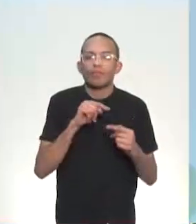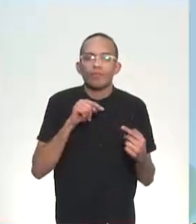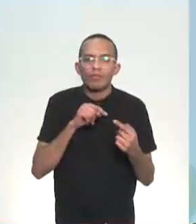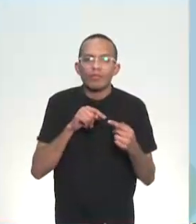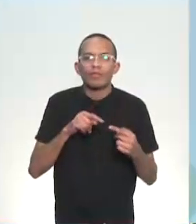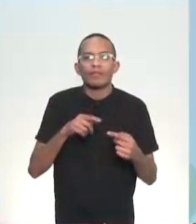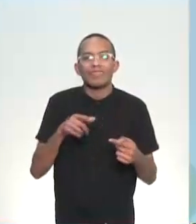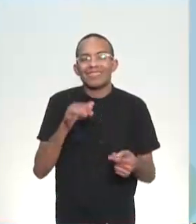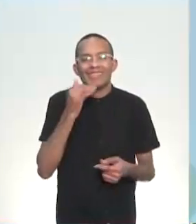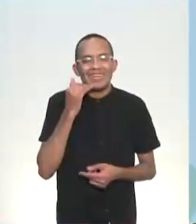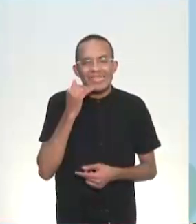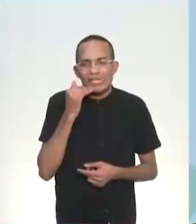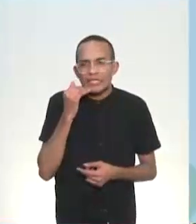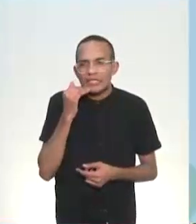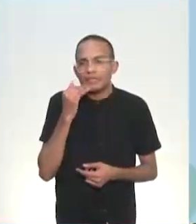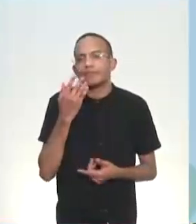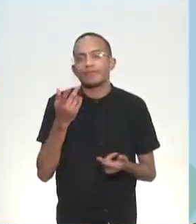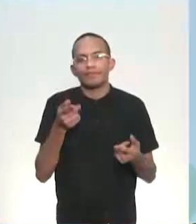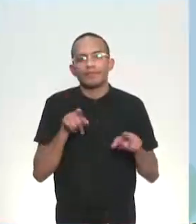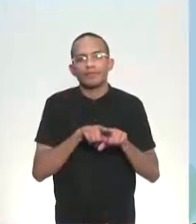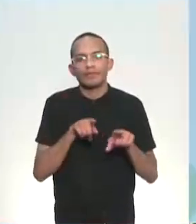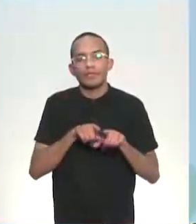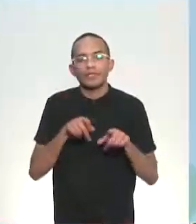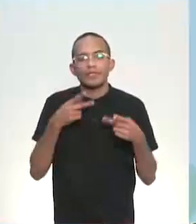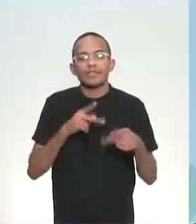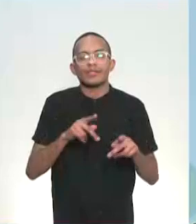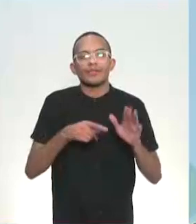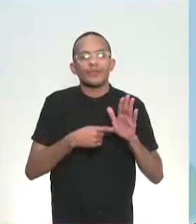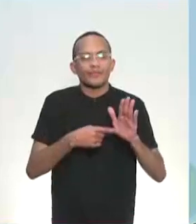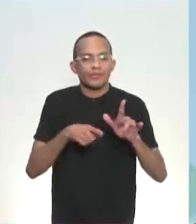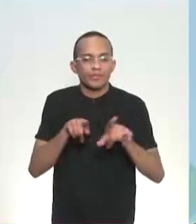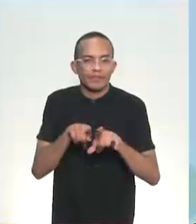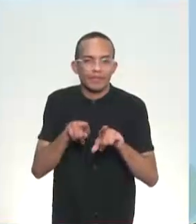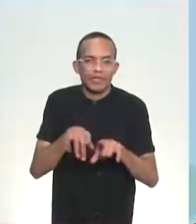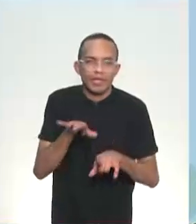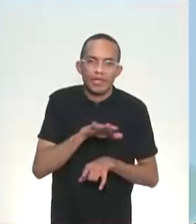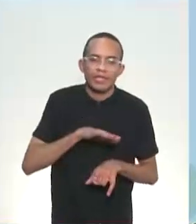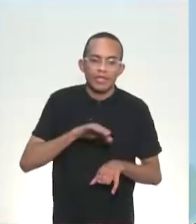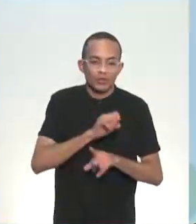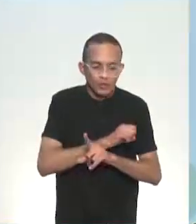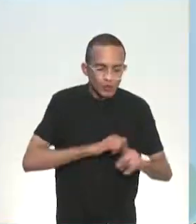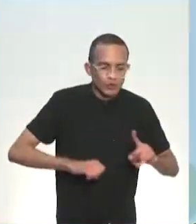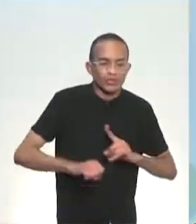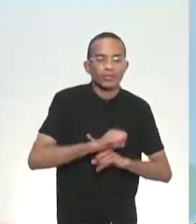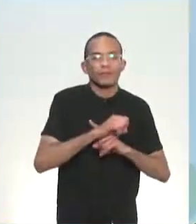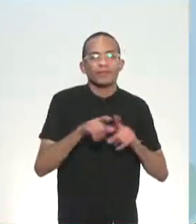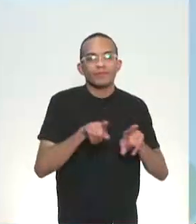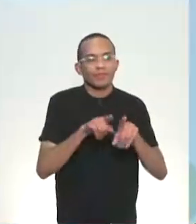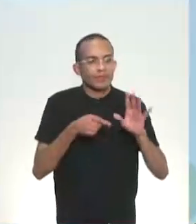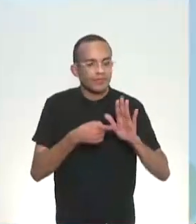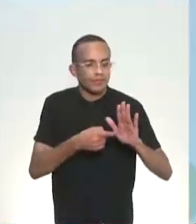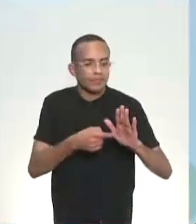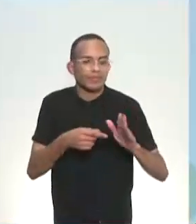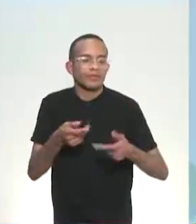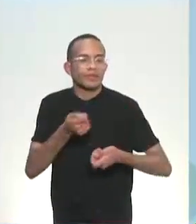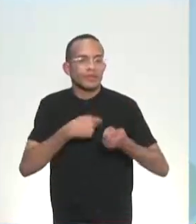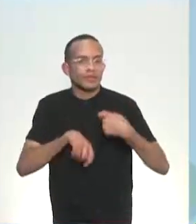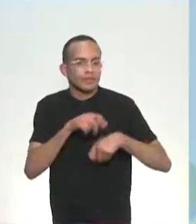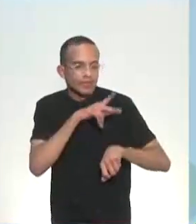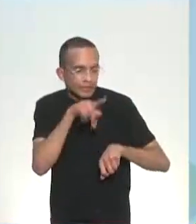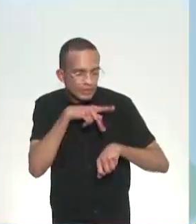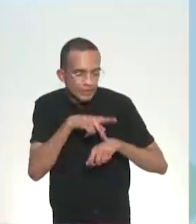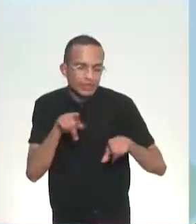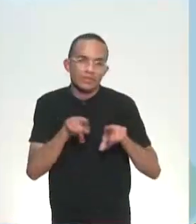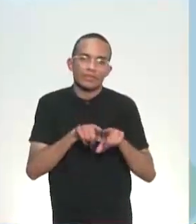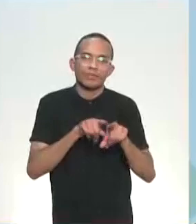ainda é precária, né, isso aí reflete na parte social, reflete na parte econômica dos